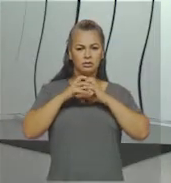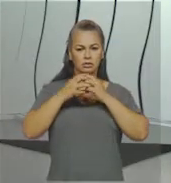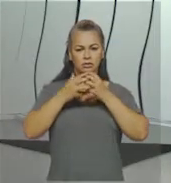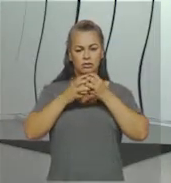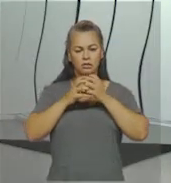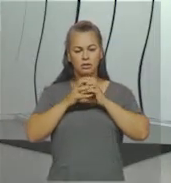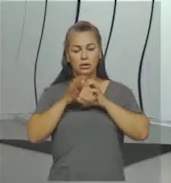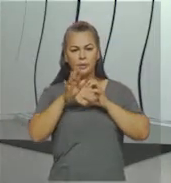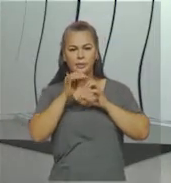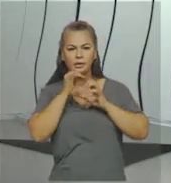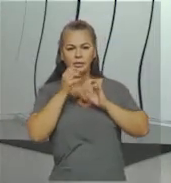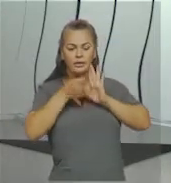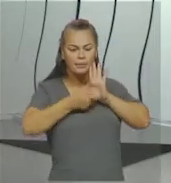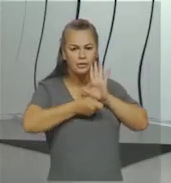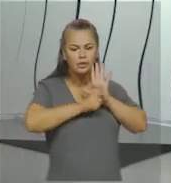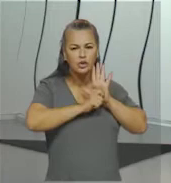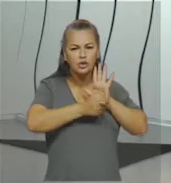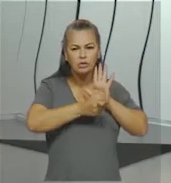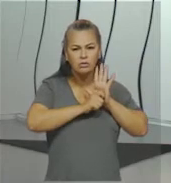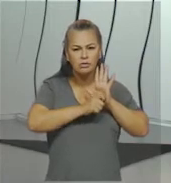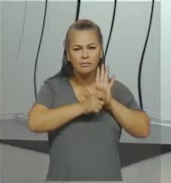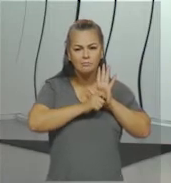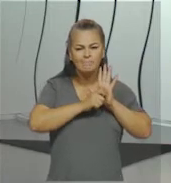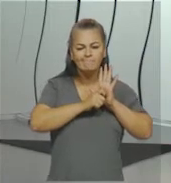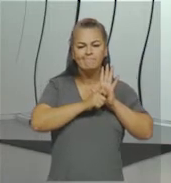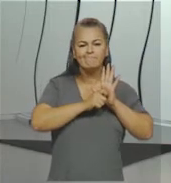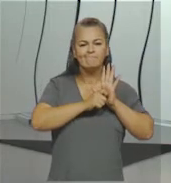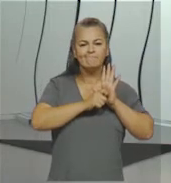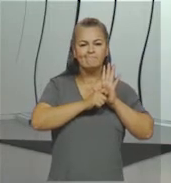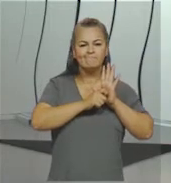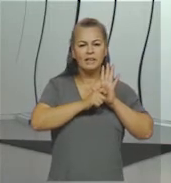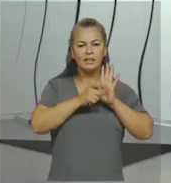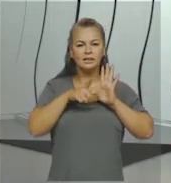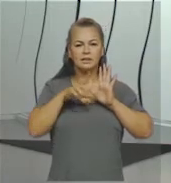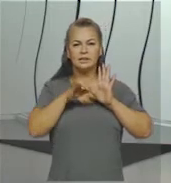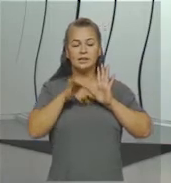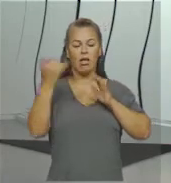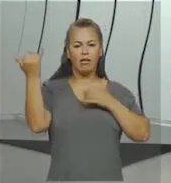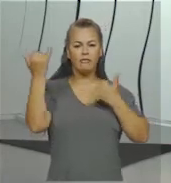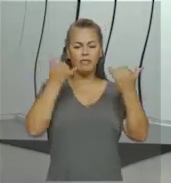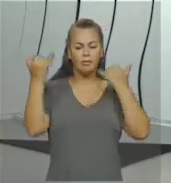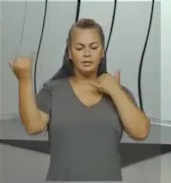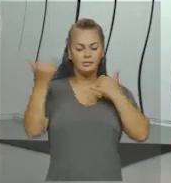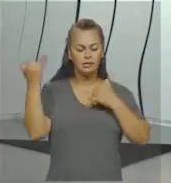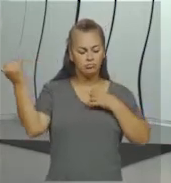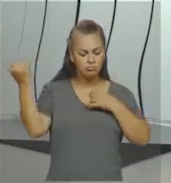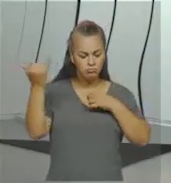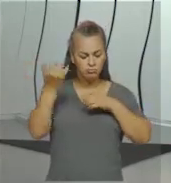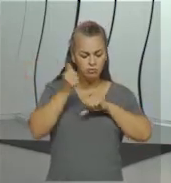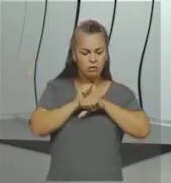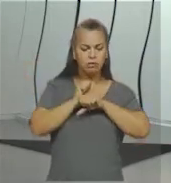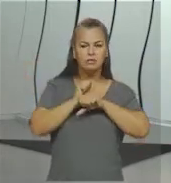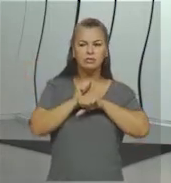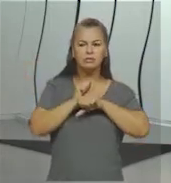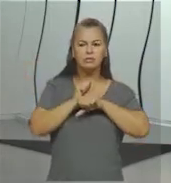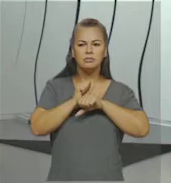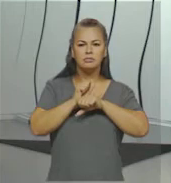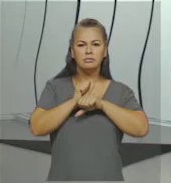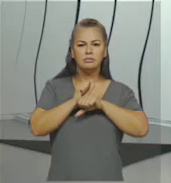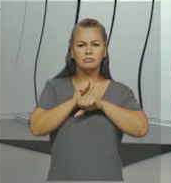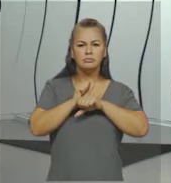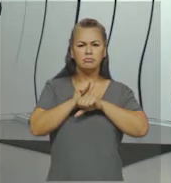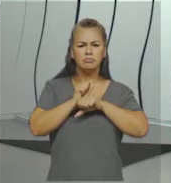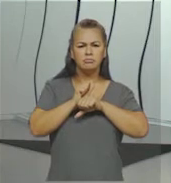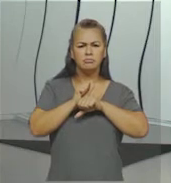droga pode inibir aí esse hormônio de passar, né, e chegar a seu receptor. E aí a pessoa vai ter, então,